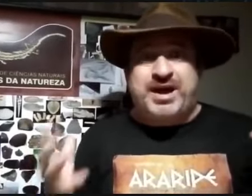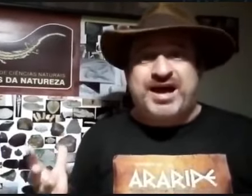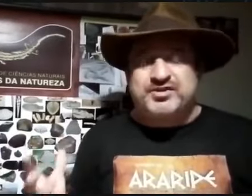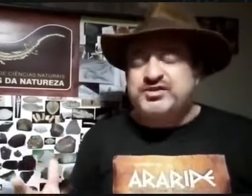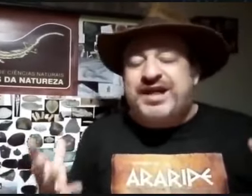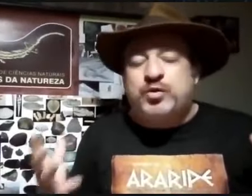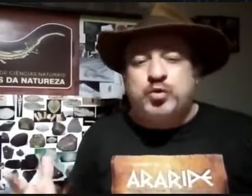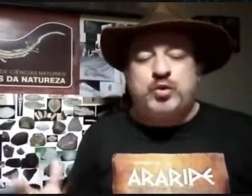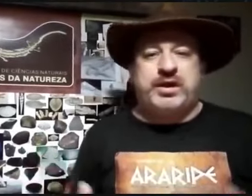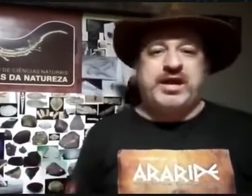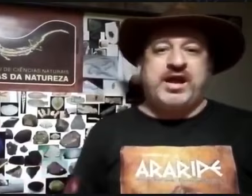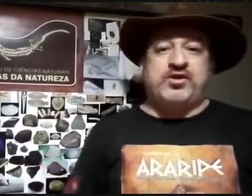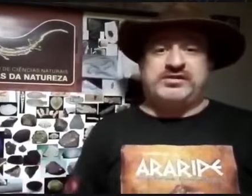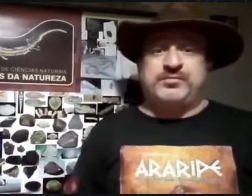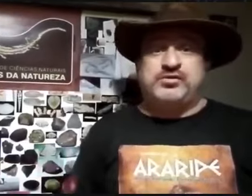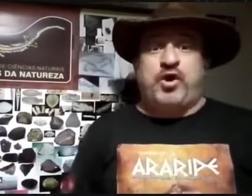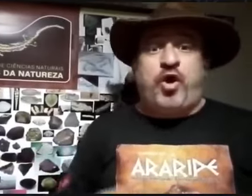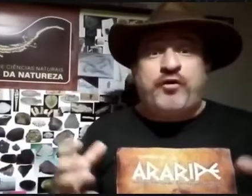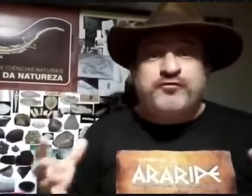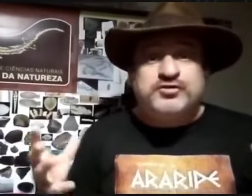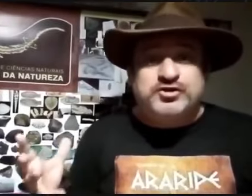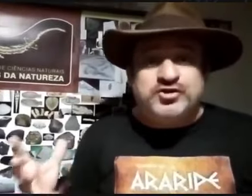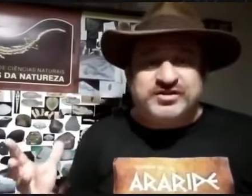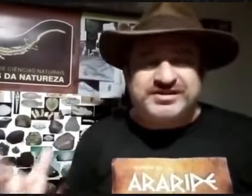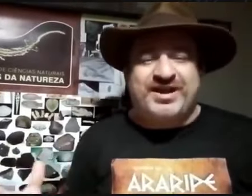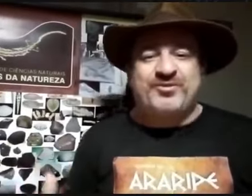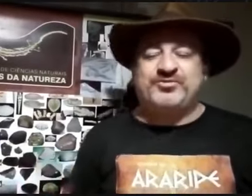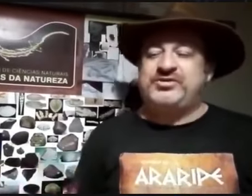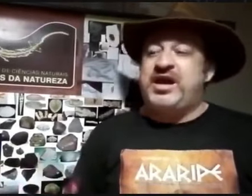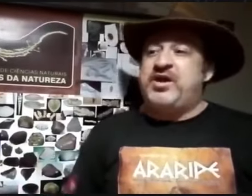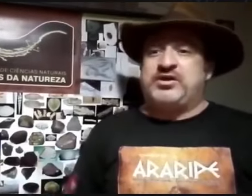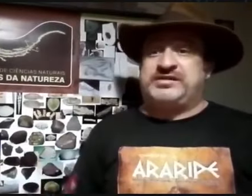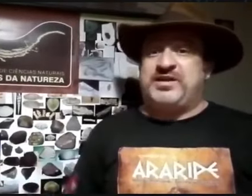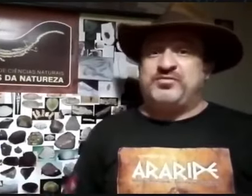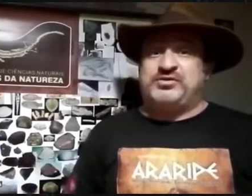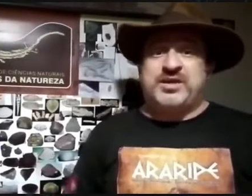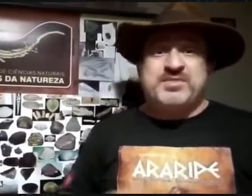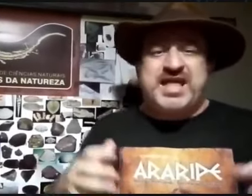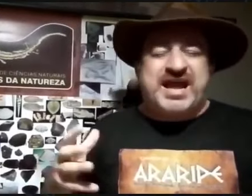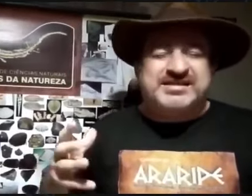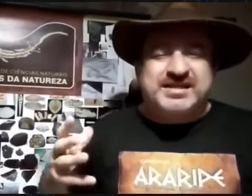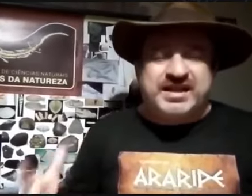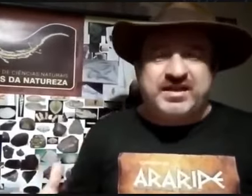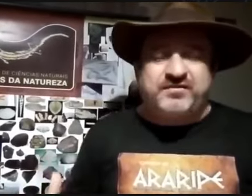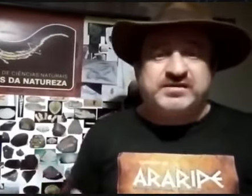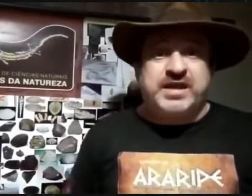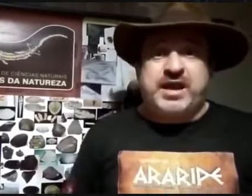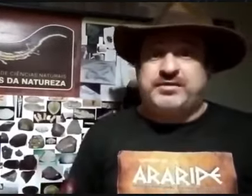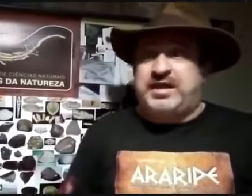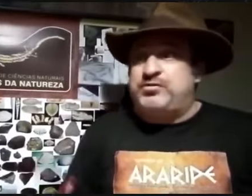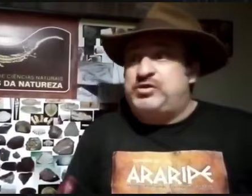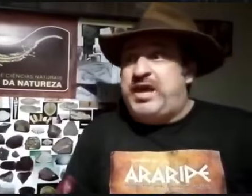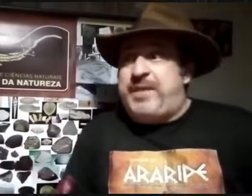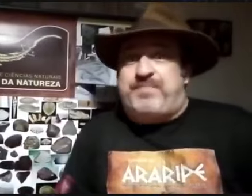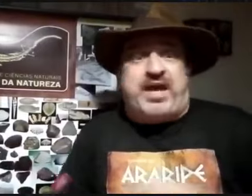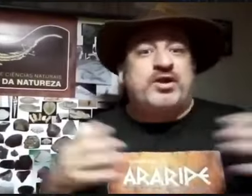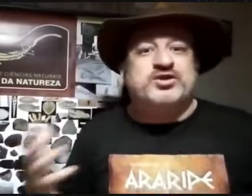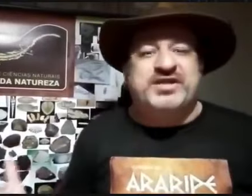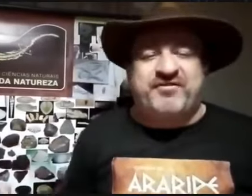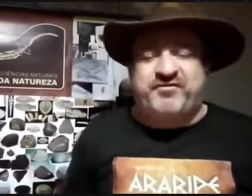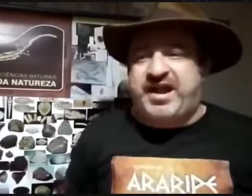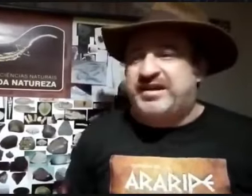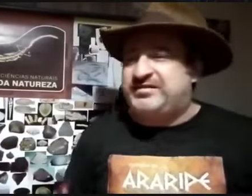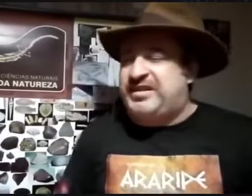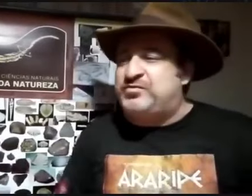rochas de Marte, da Lua, nós temos ovos de dinossauros, nós temos minerais incríveis, temos